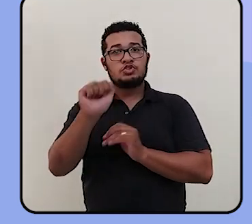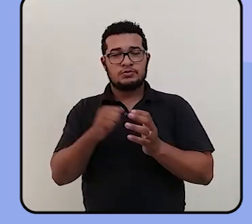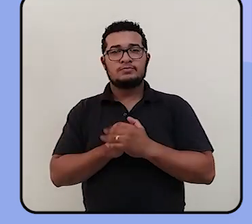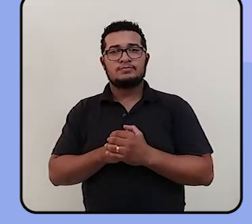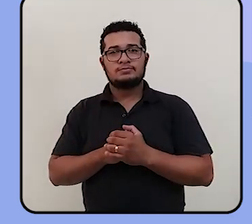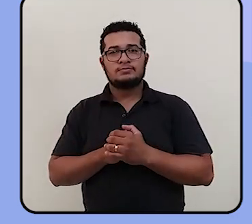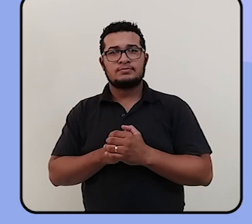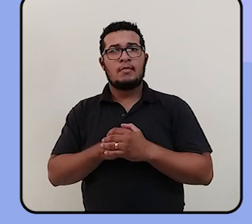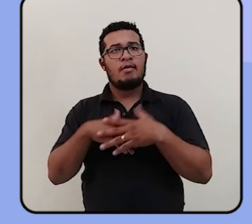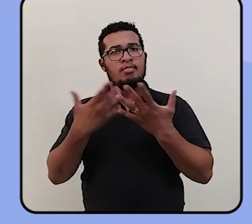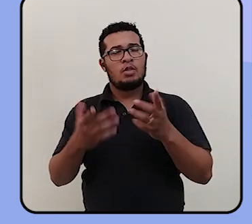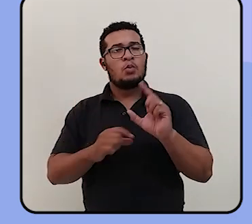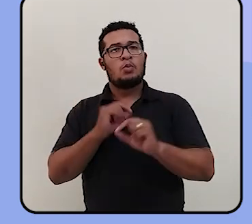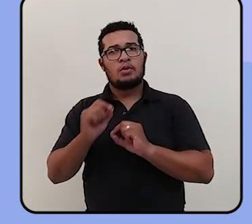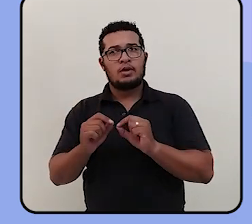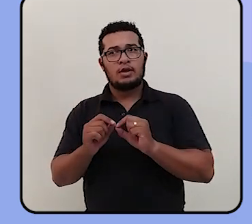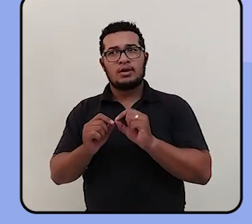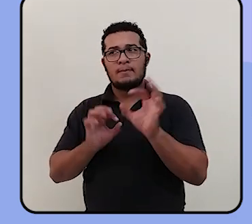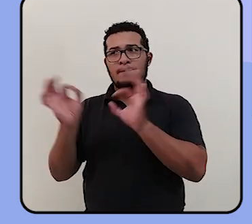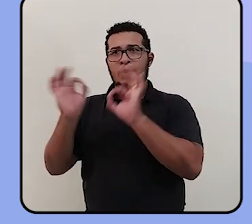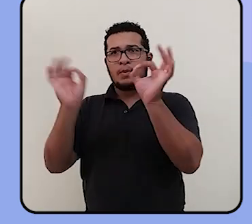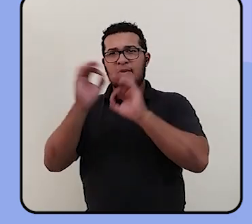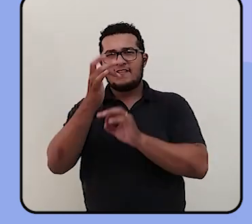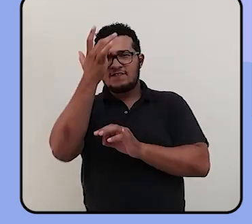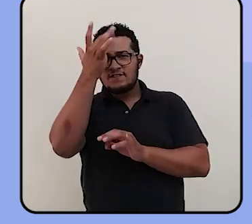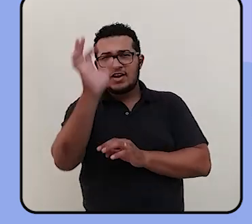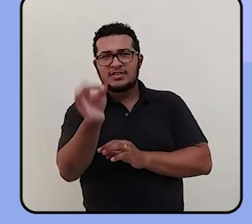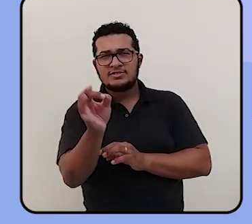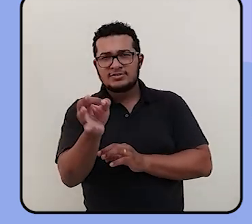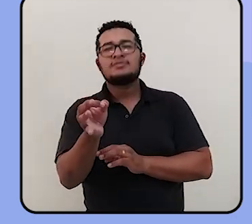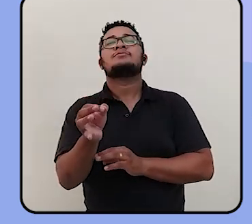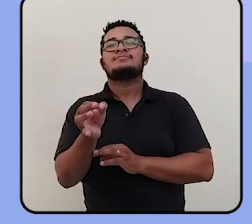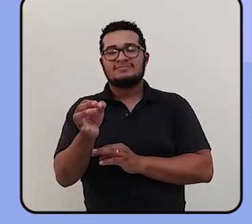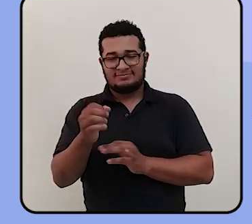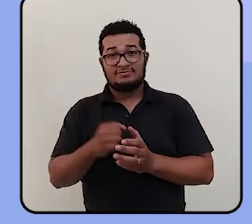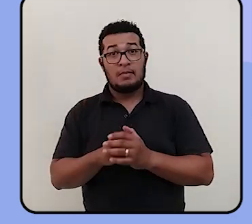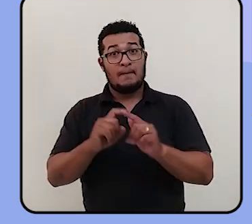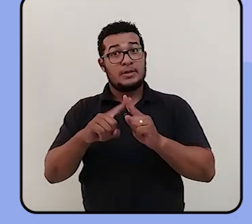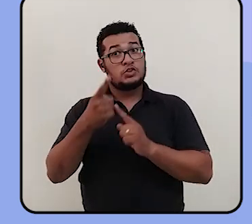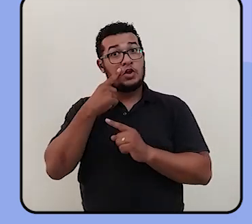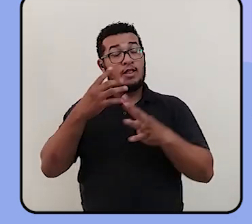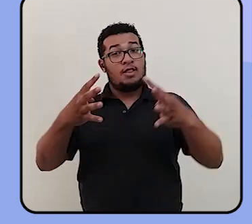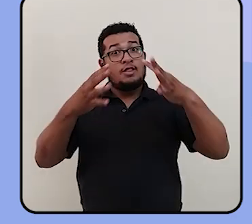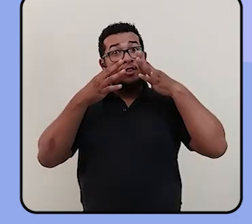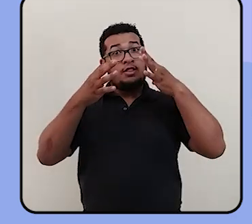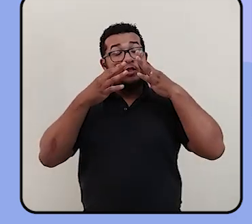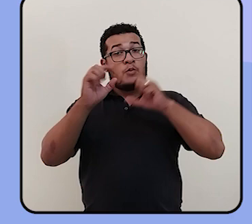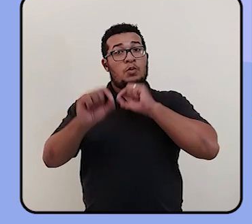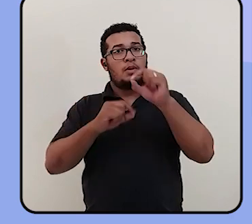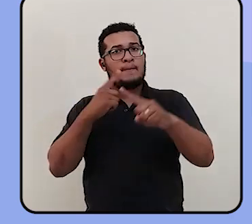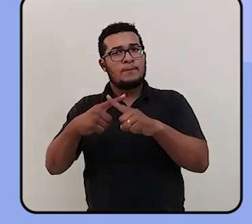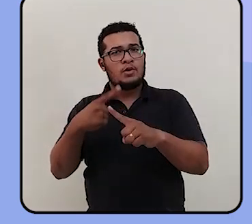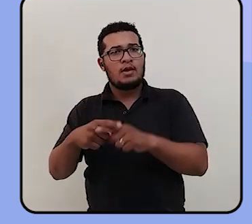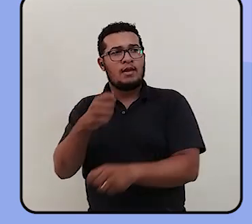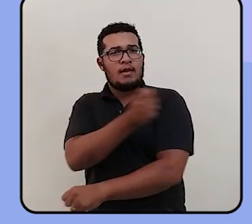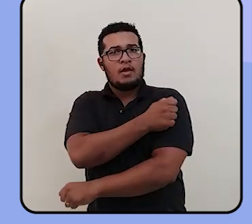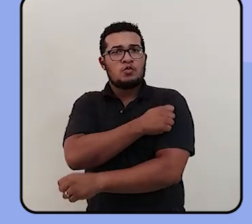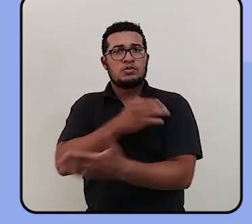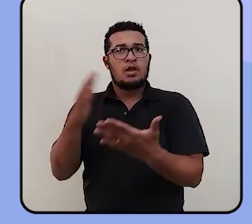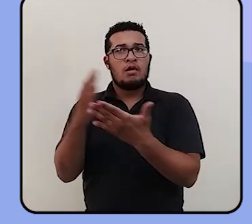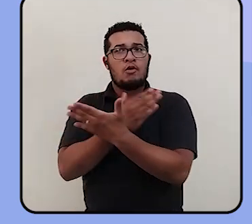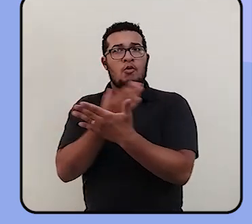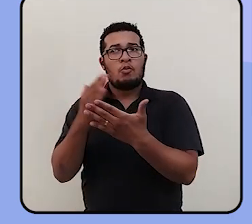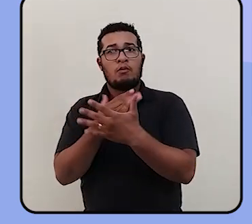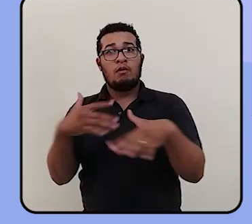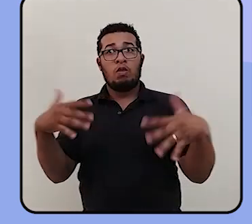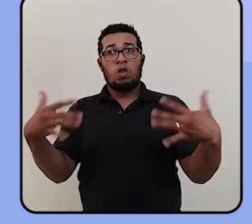dias. Bom, montar. É fácil ou não é? Agora, presta bem atenção, porque alguns alunos